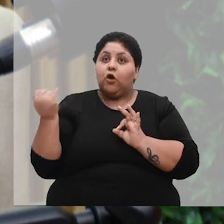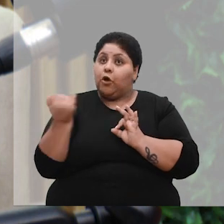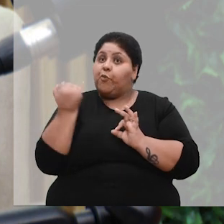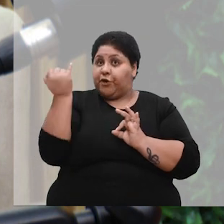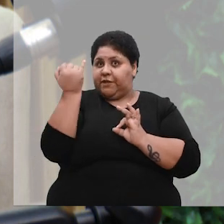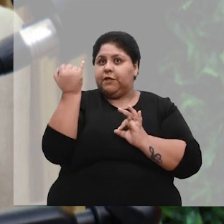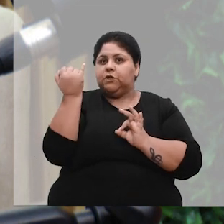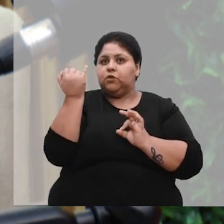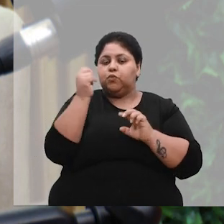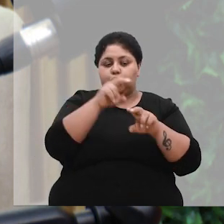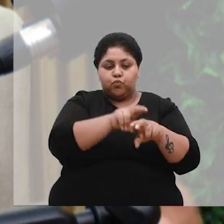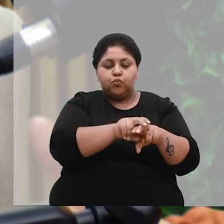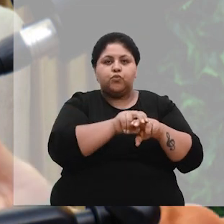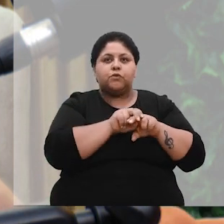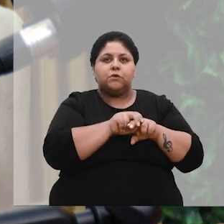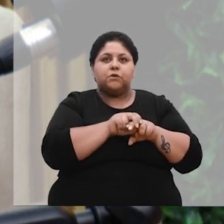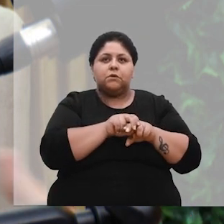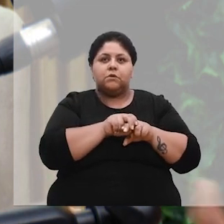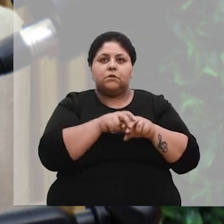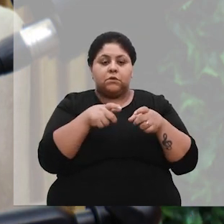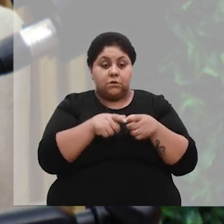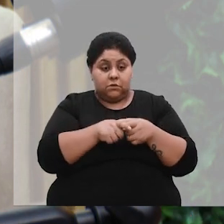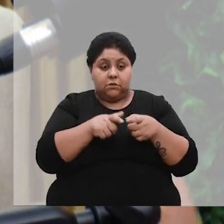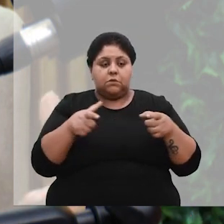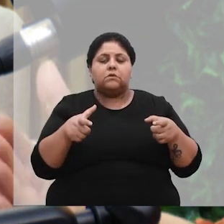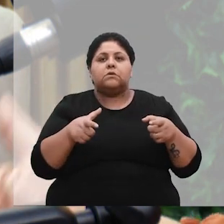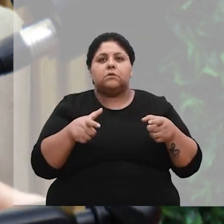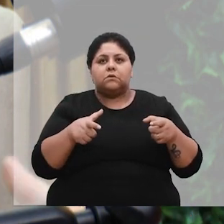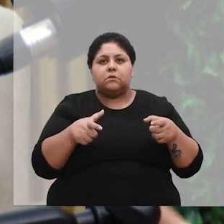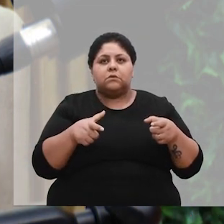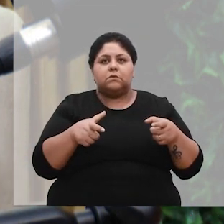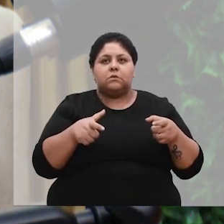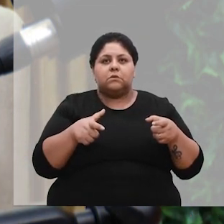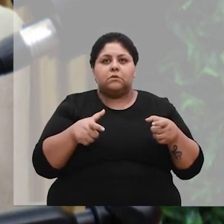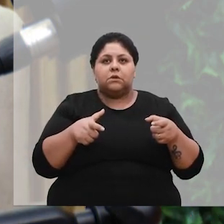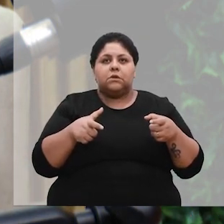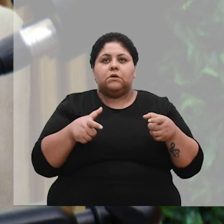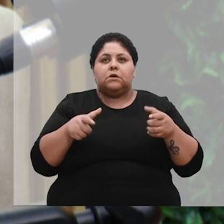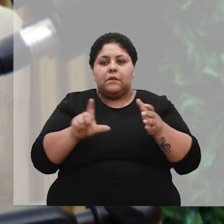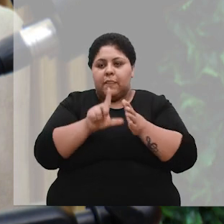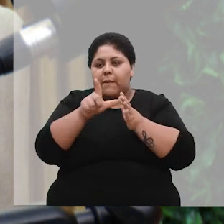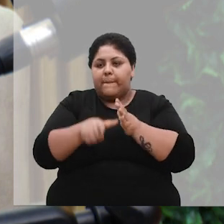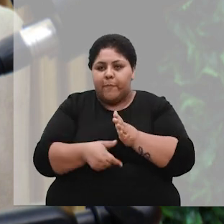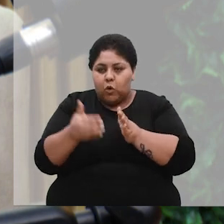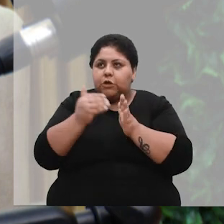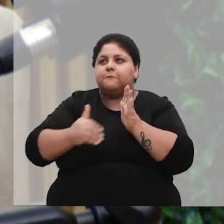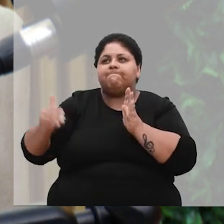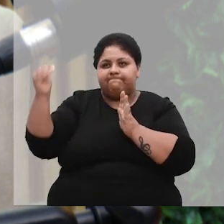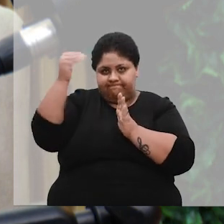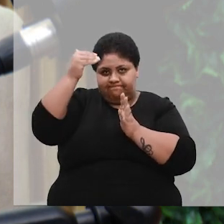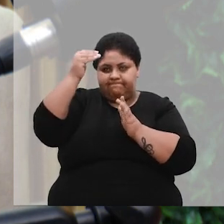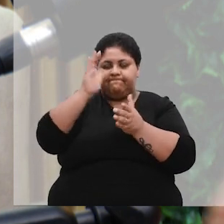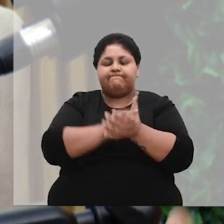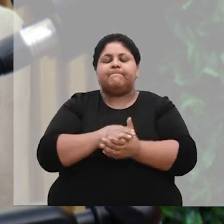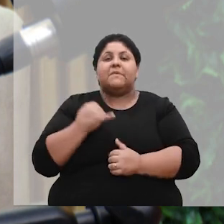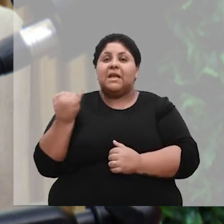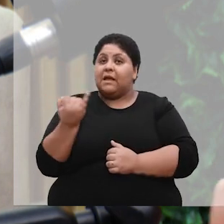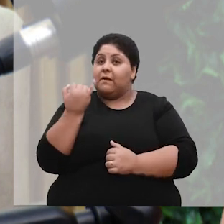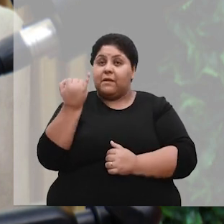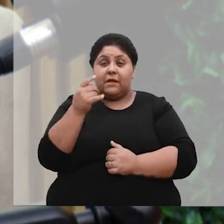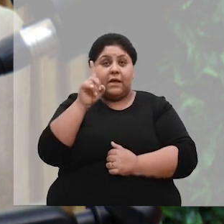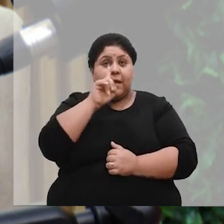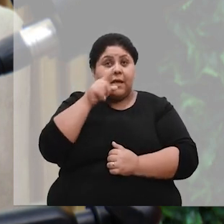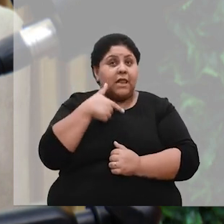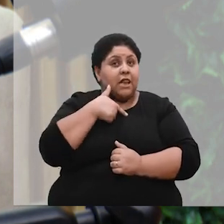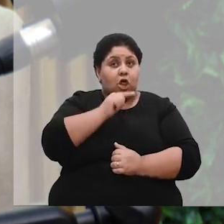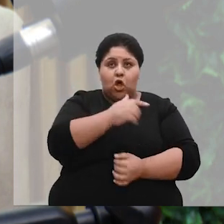vínculo tão intenso. E aí, às vezes, na maioria das vezes, se vai para a fase adulta, sim. Então, é importante